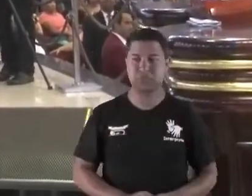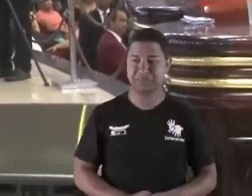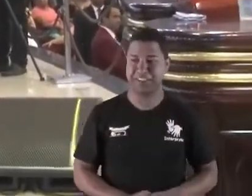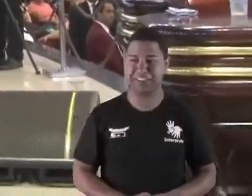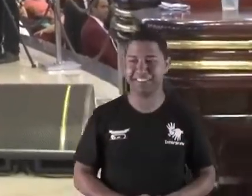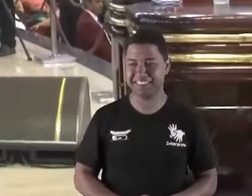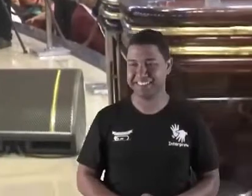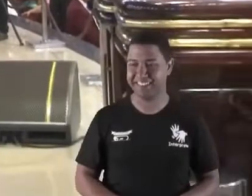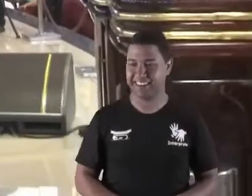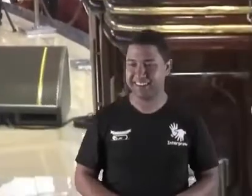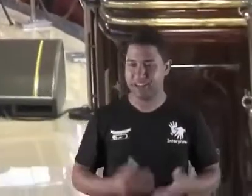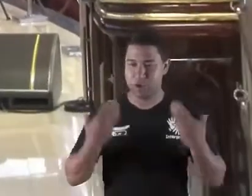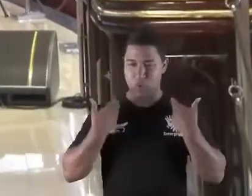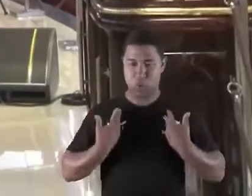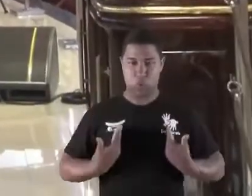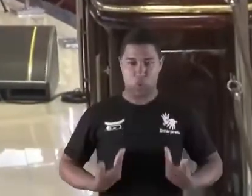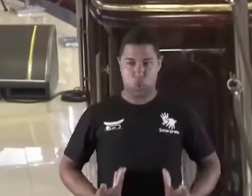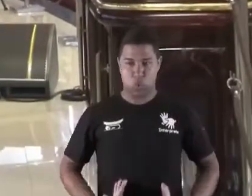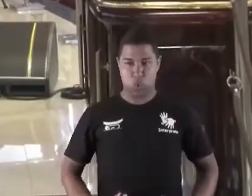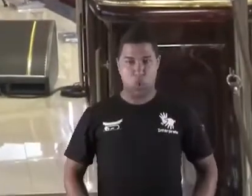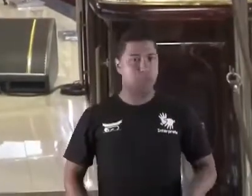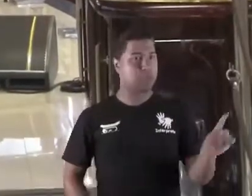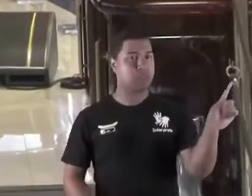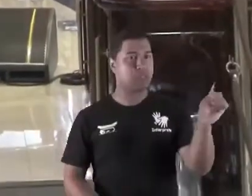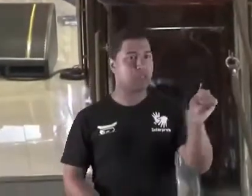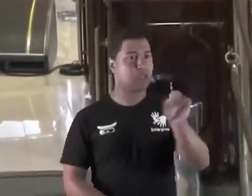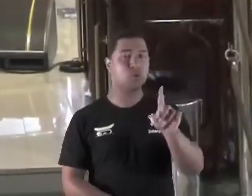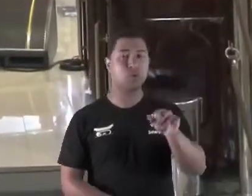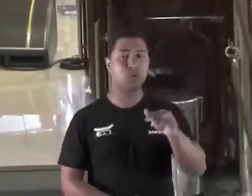Teu corpo não é vitrine.